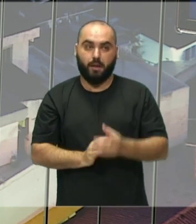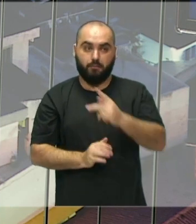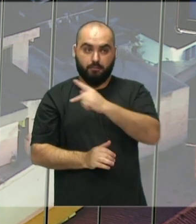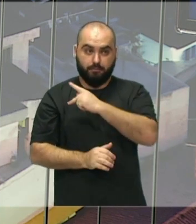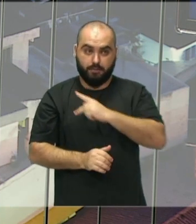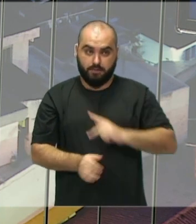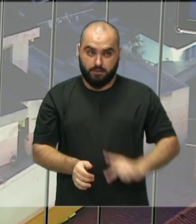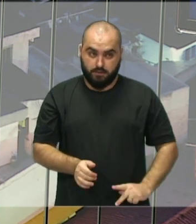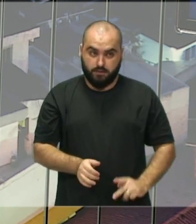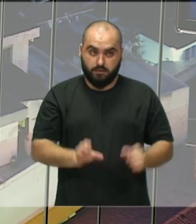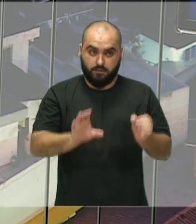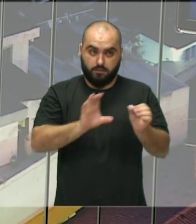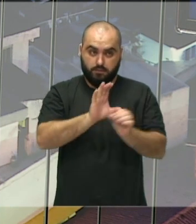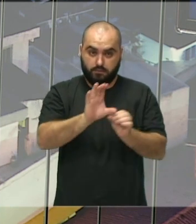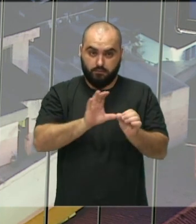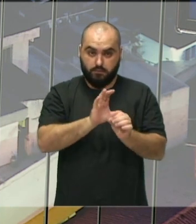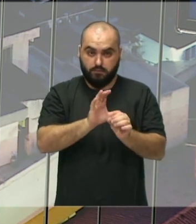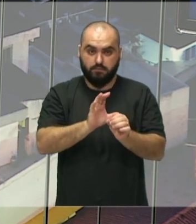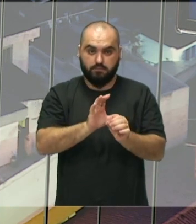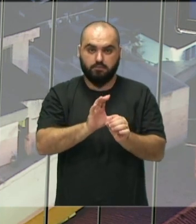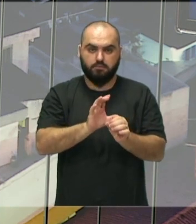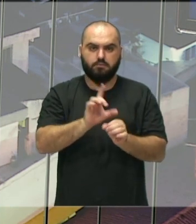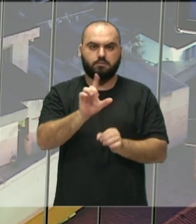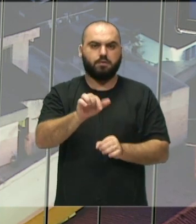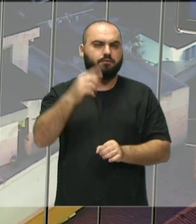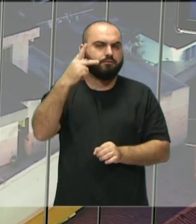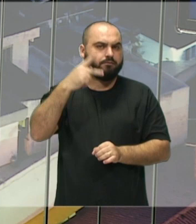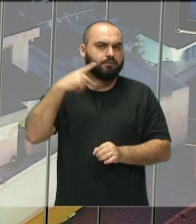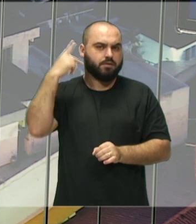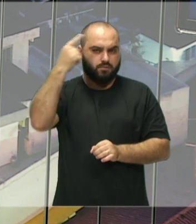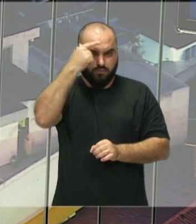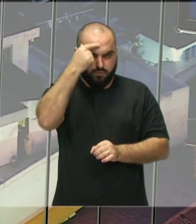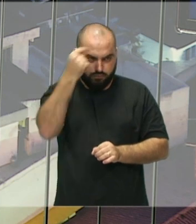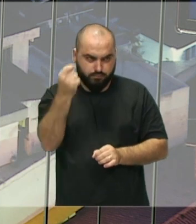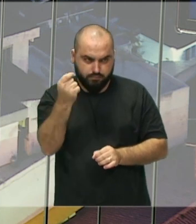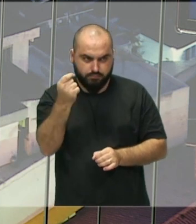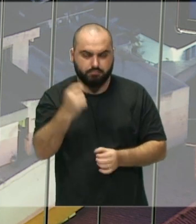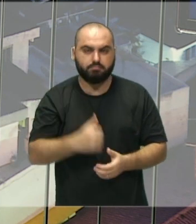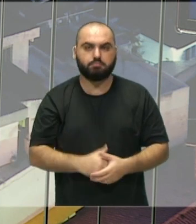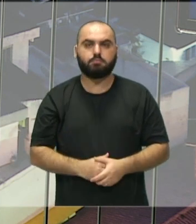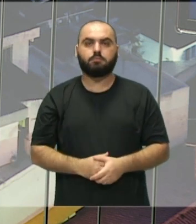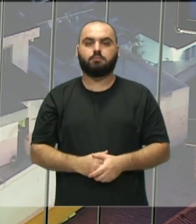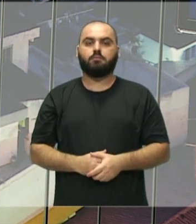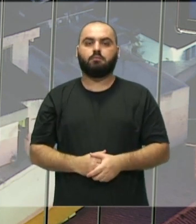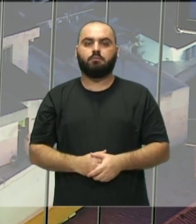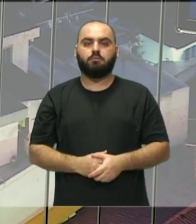comissão, que hoje ele está sendo presidido pelo vereador Rubens Angioletti,